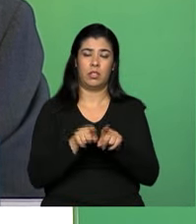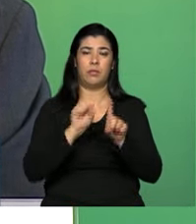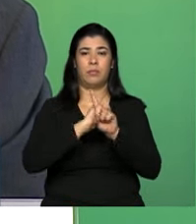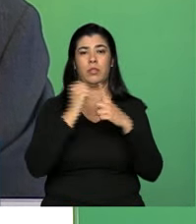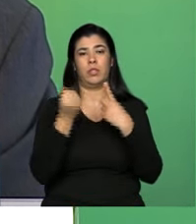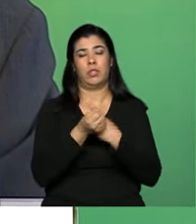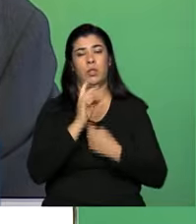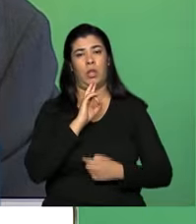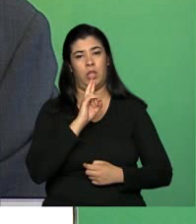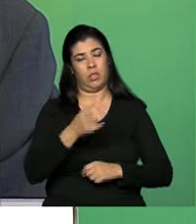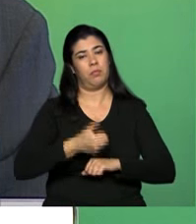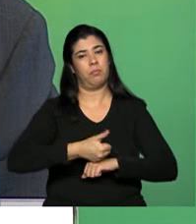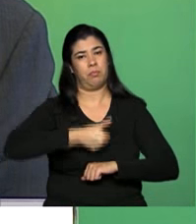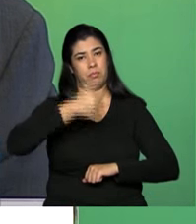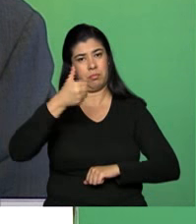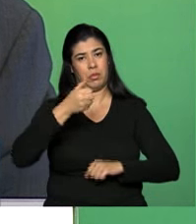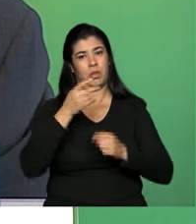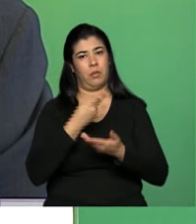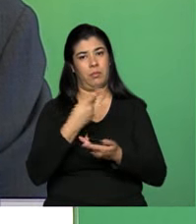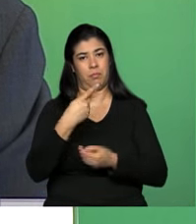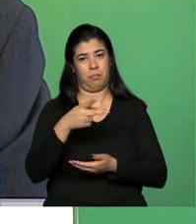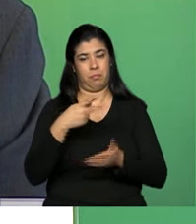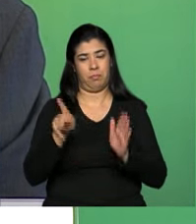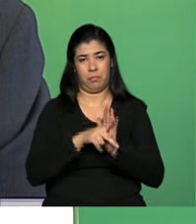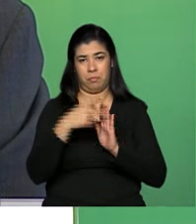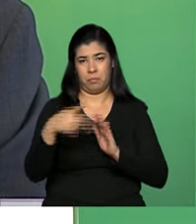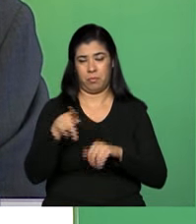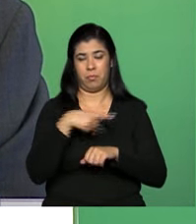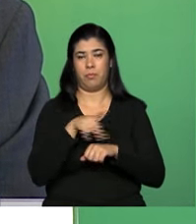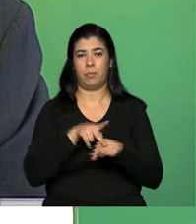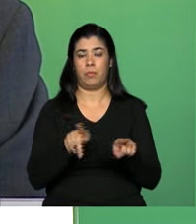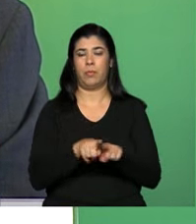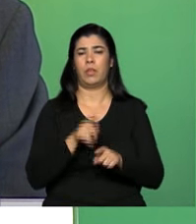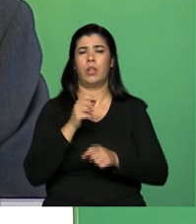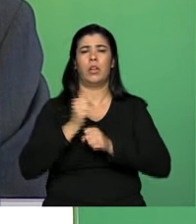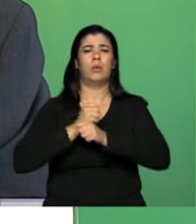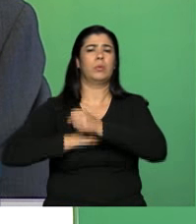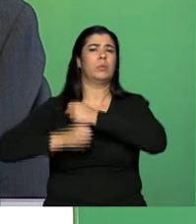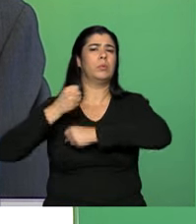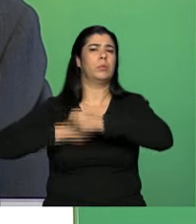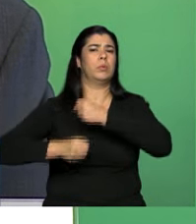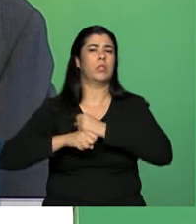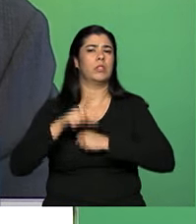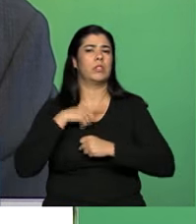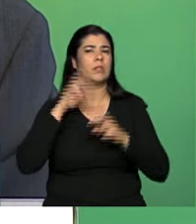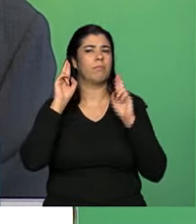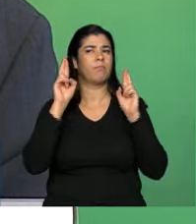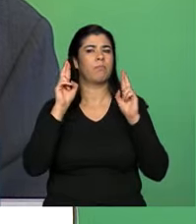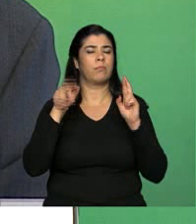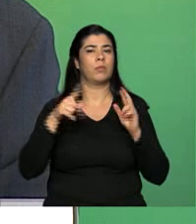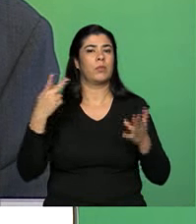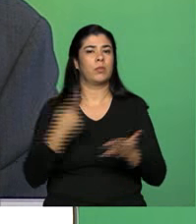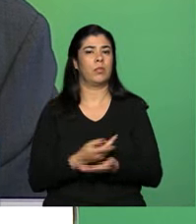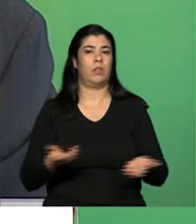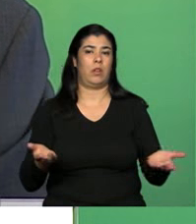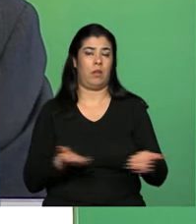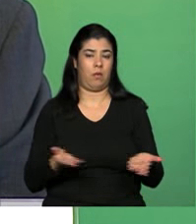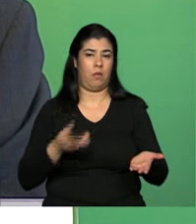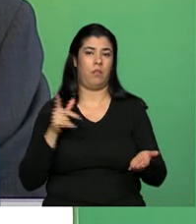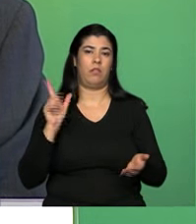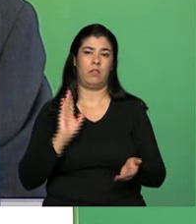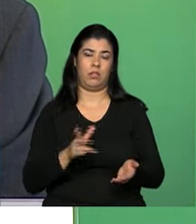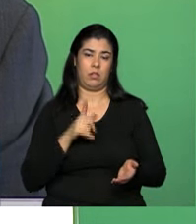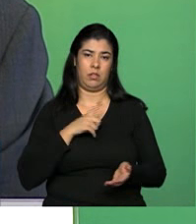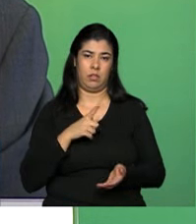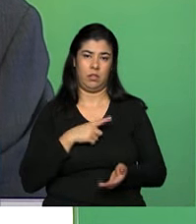seu resultado será muito positivo para o país existia já alguns anos uma expectativa que esse momento chegasse